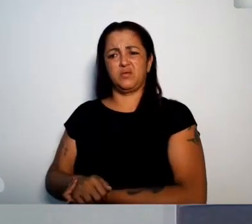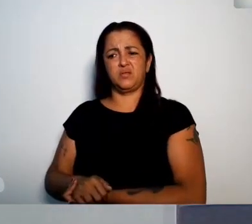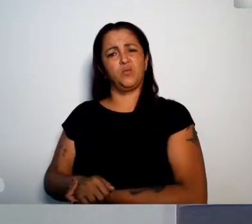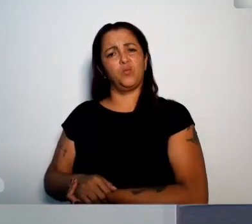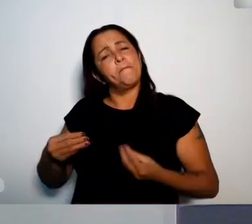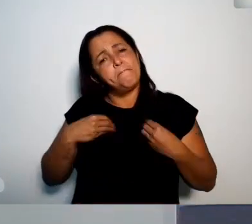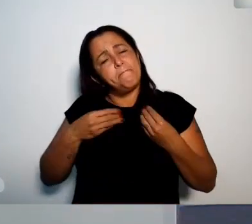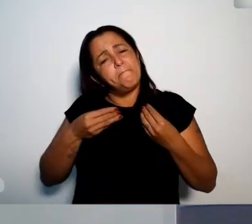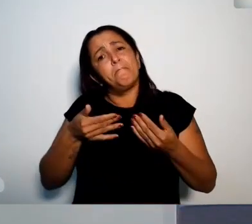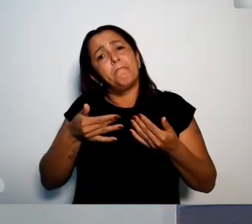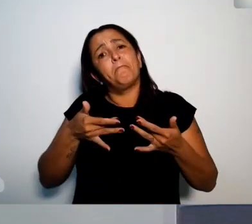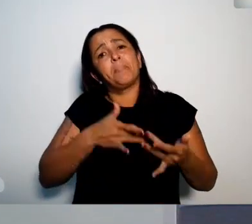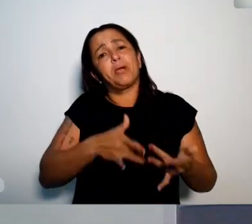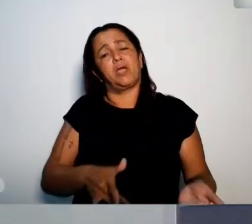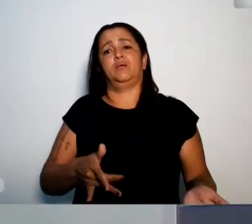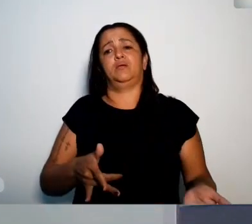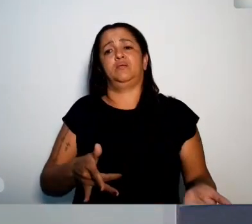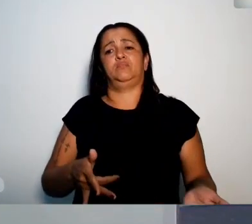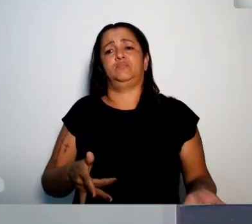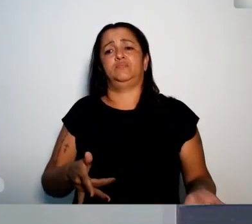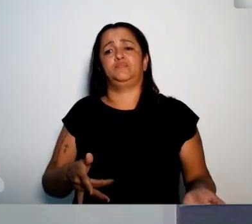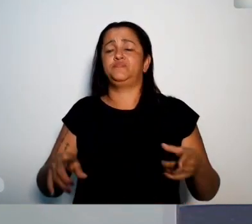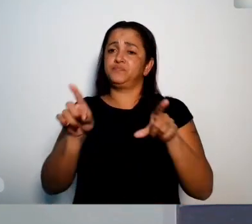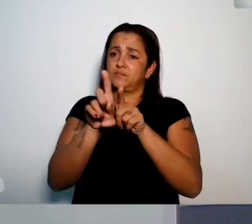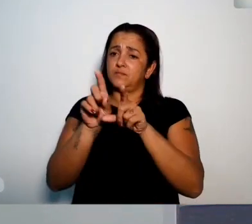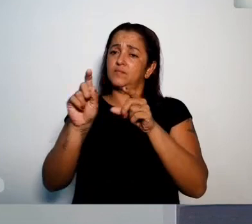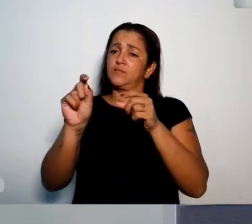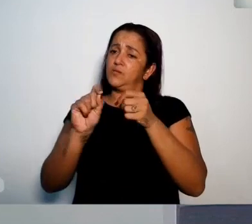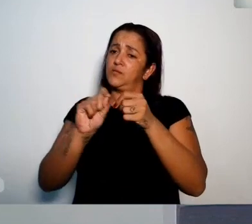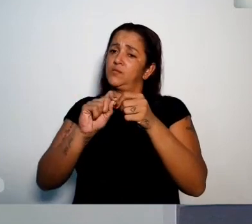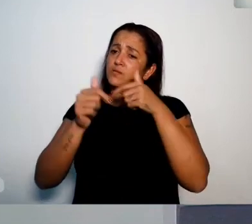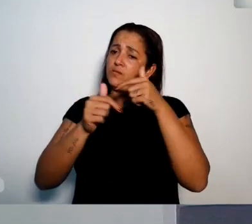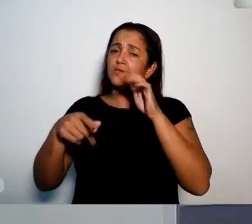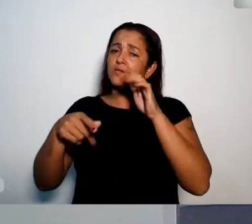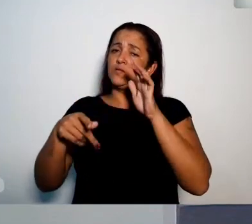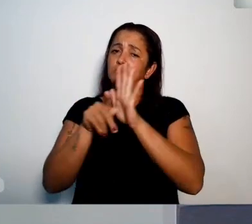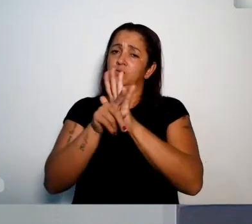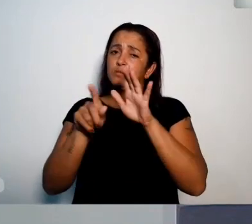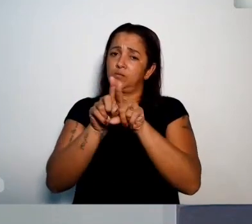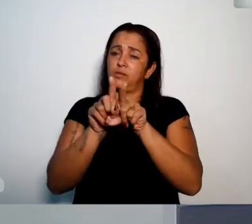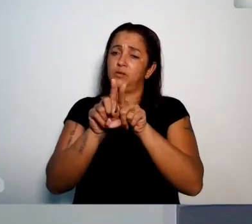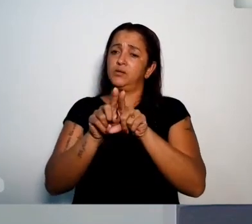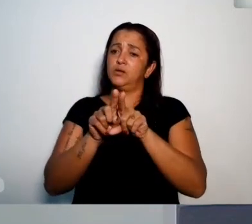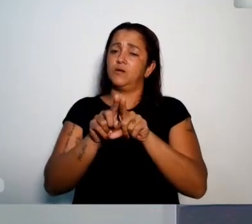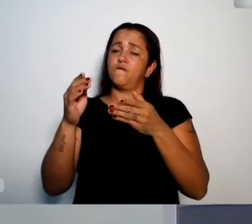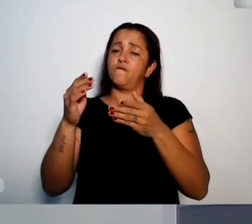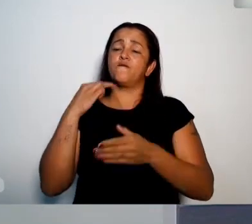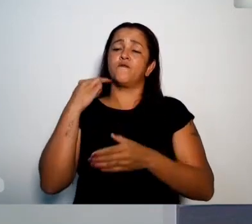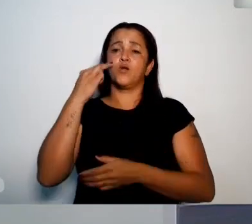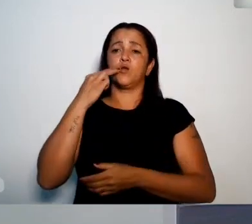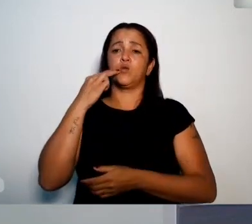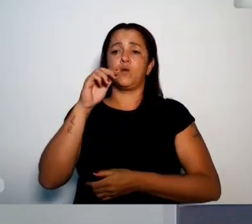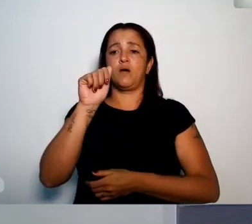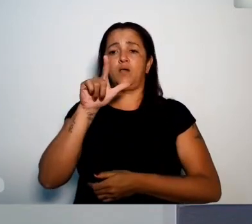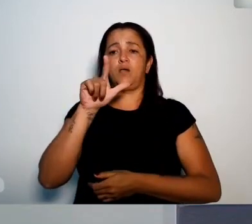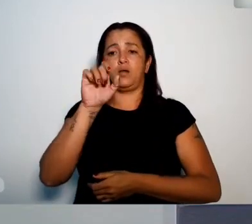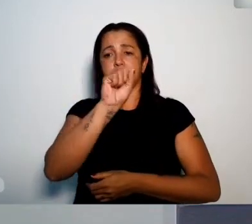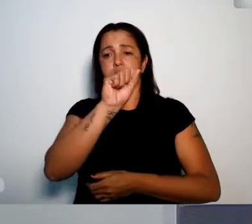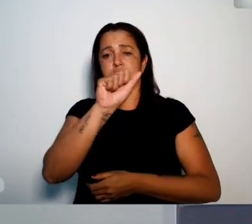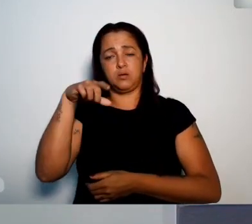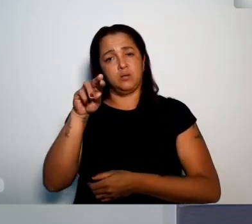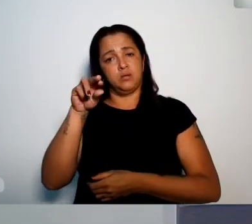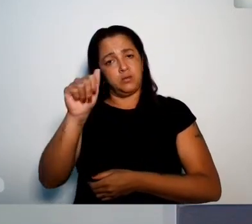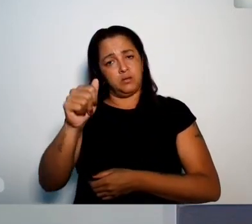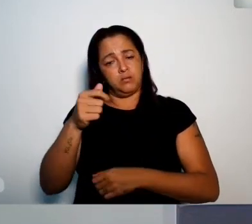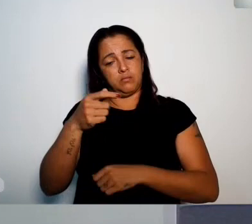Também fizemos e dividimos com a vereadora Alessandra. Procuramos o Pardini e é um